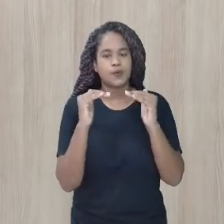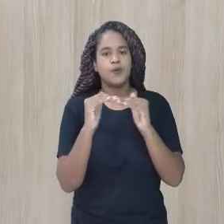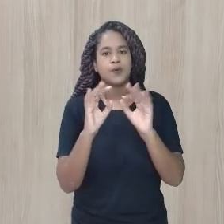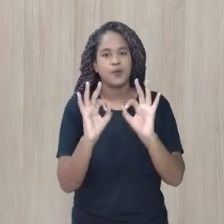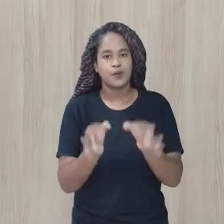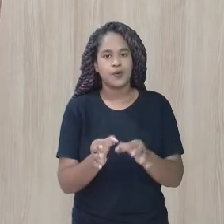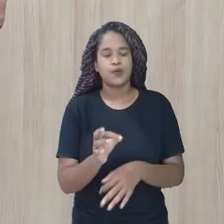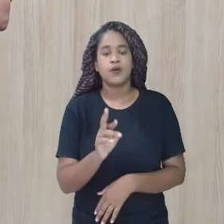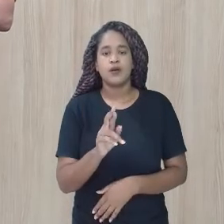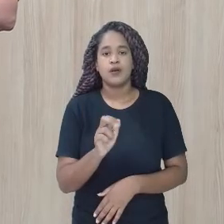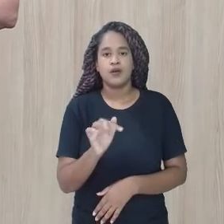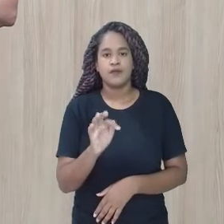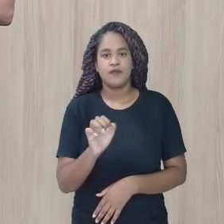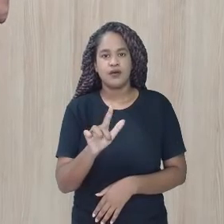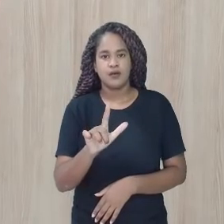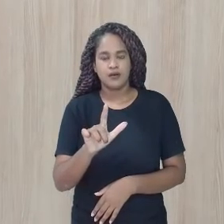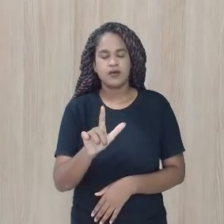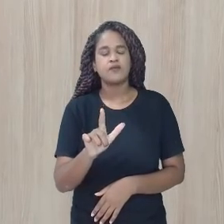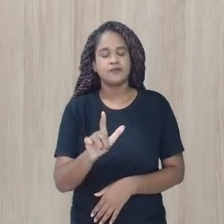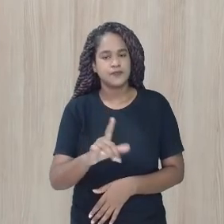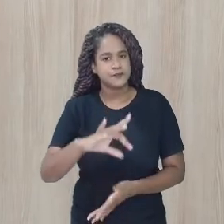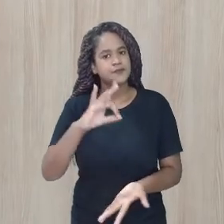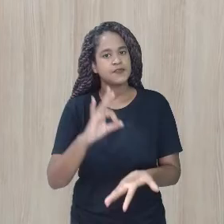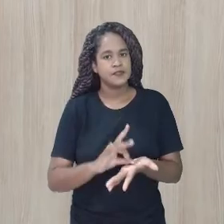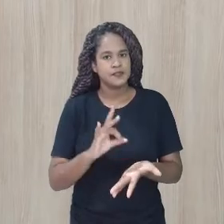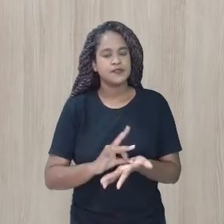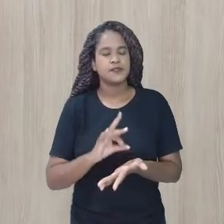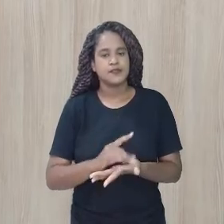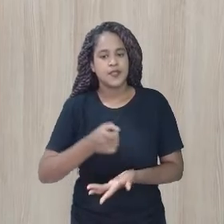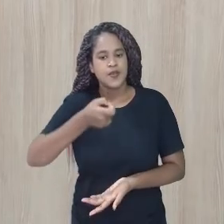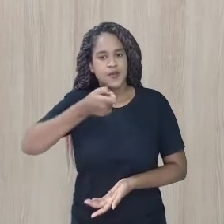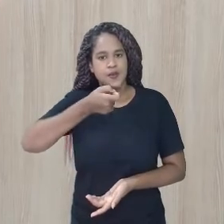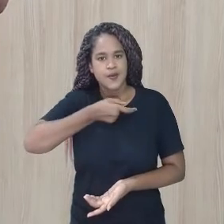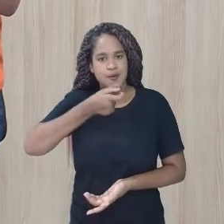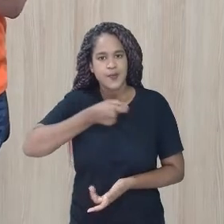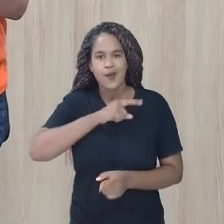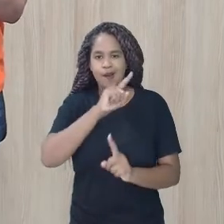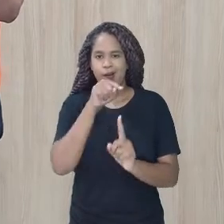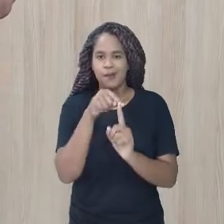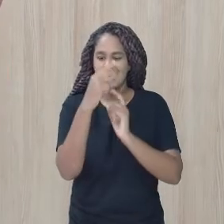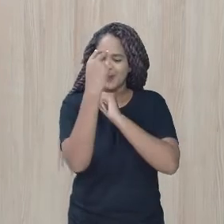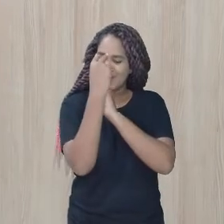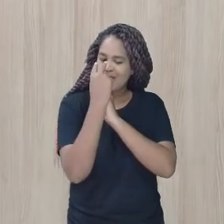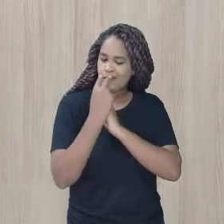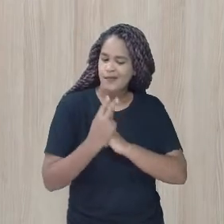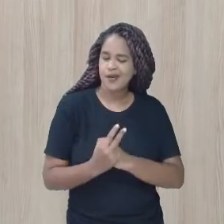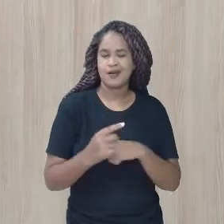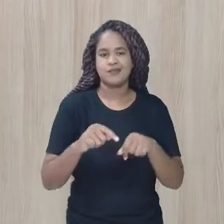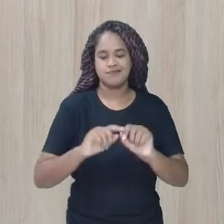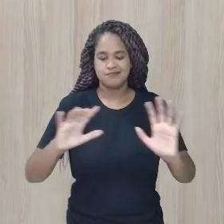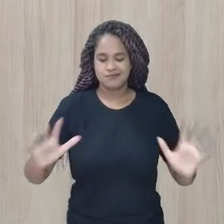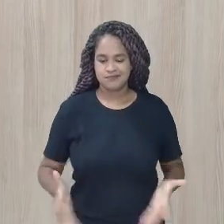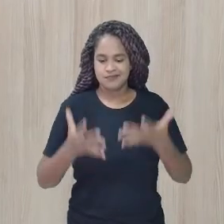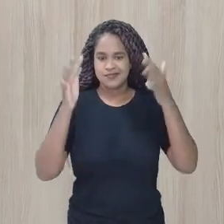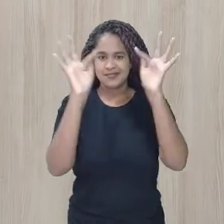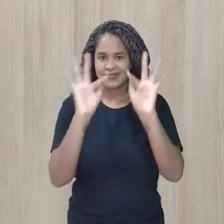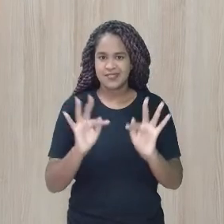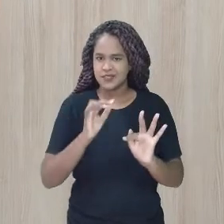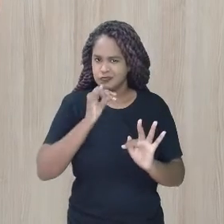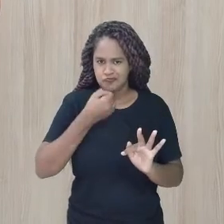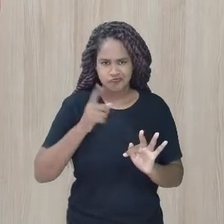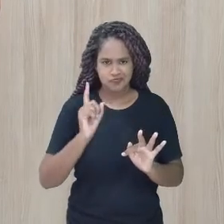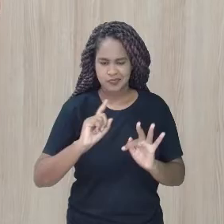com Rafael Tibério, que realmente o humor, ele é feito para proteger, para promover alegria e não